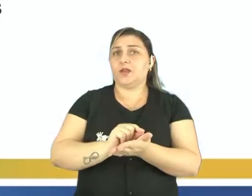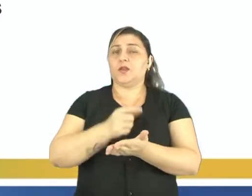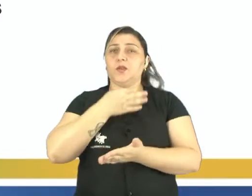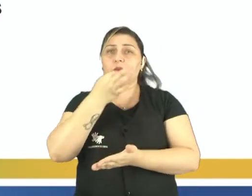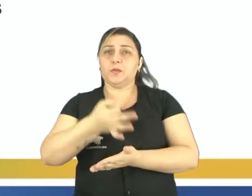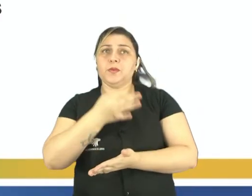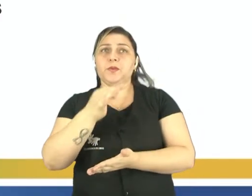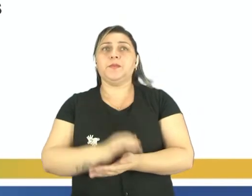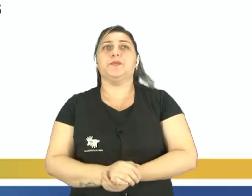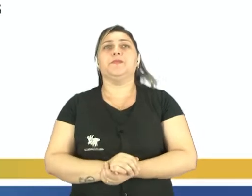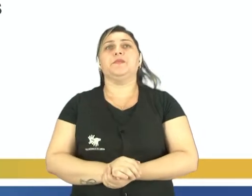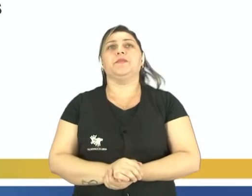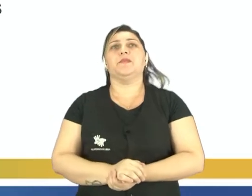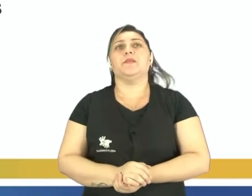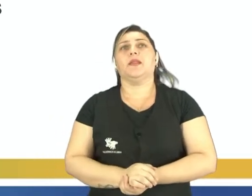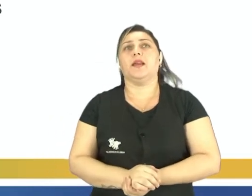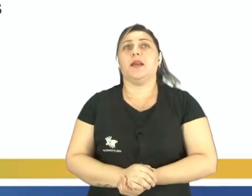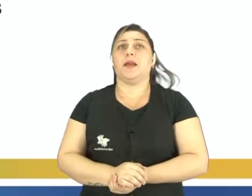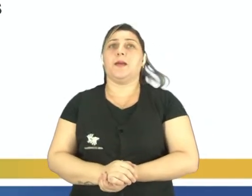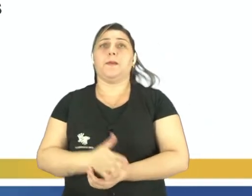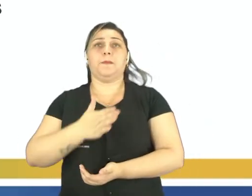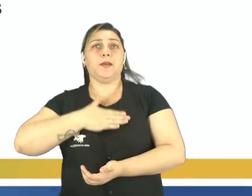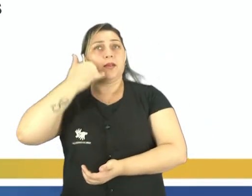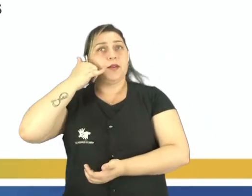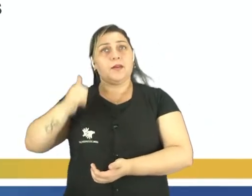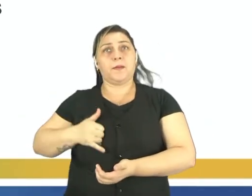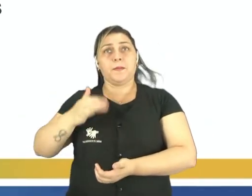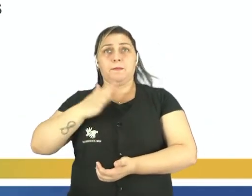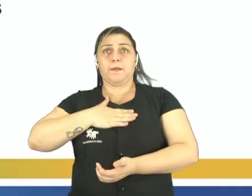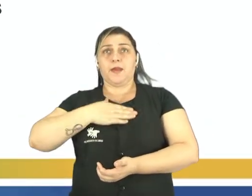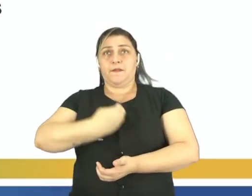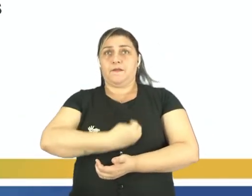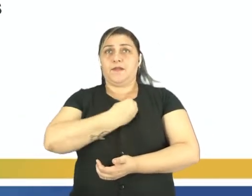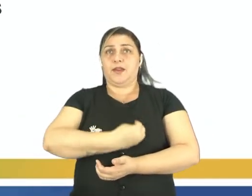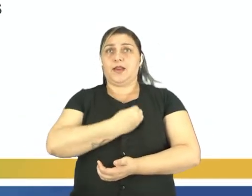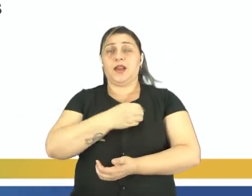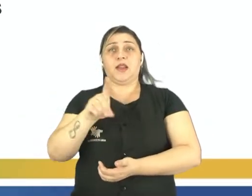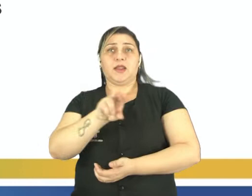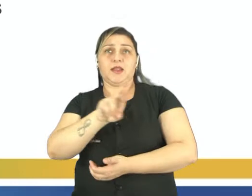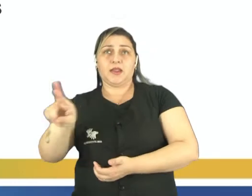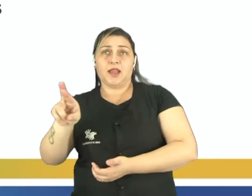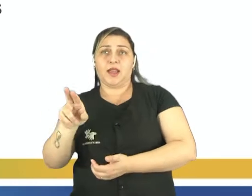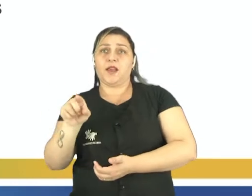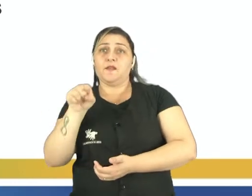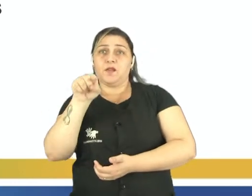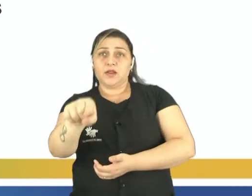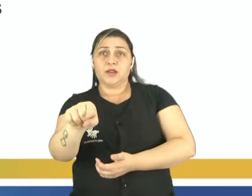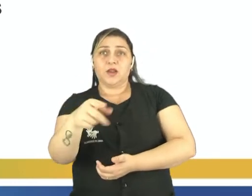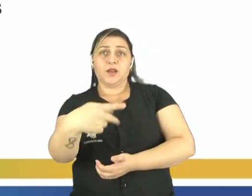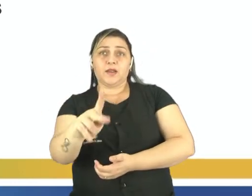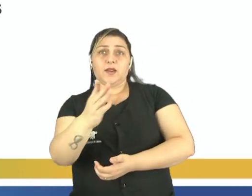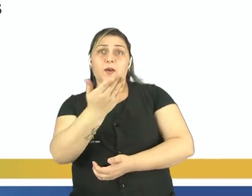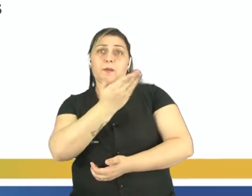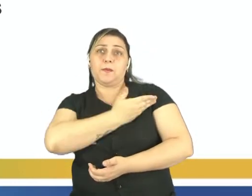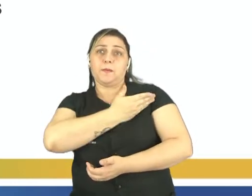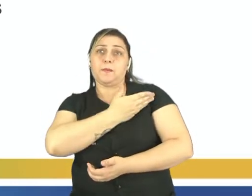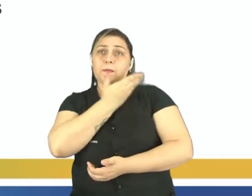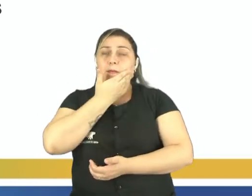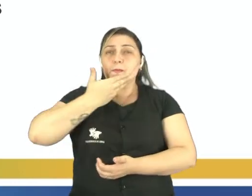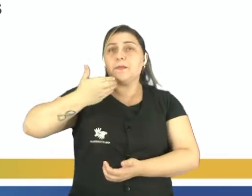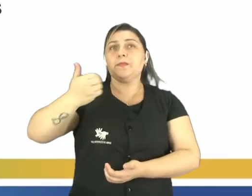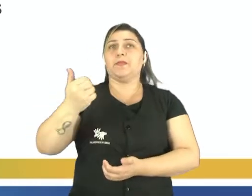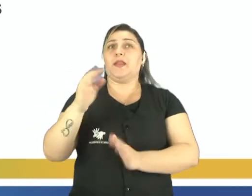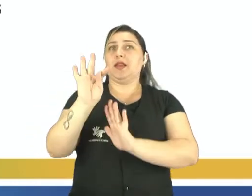Olha só, o texto diz assim: meu celular, minha vida, uma DR entre você e o seu melhor amigo.